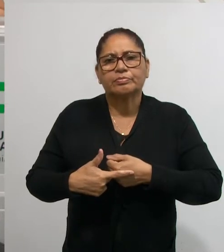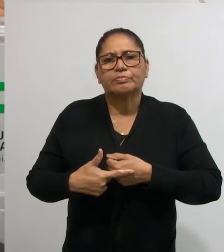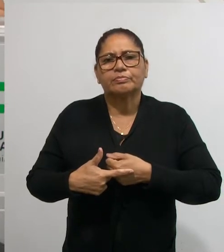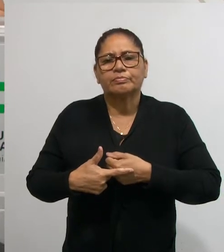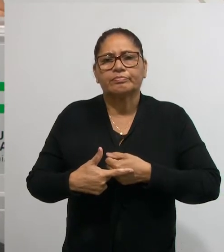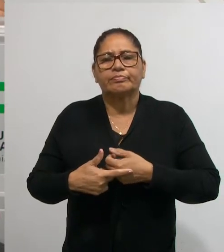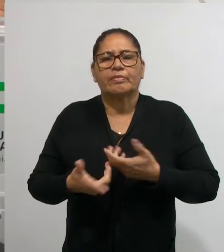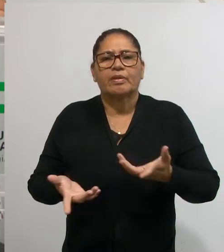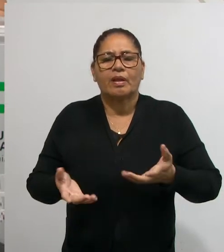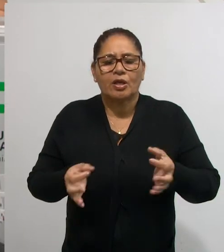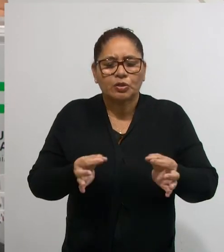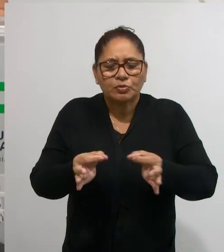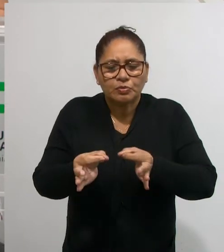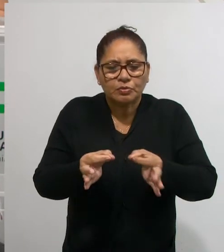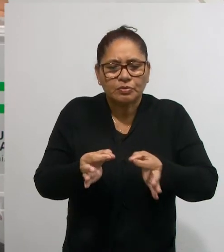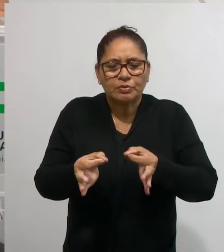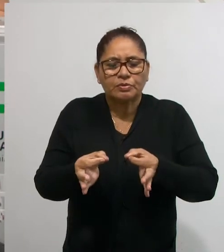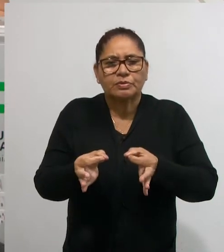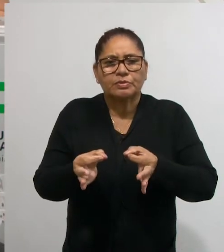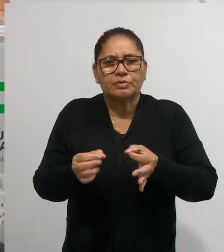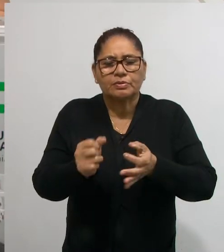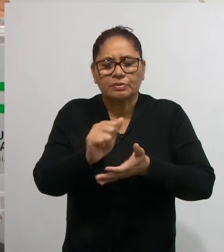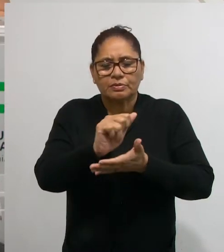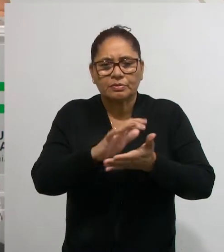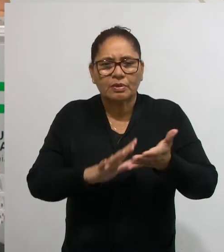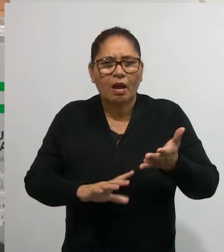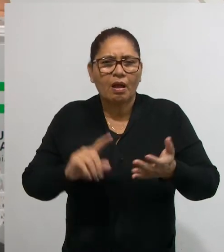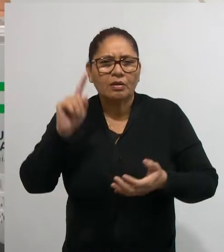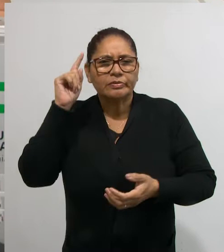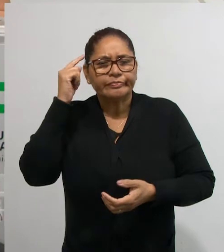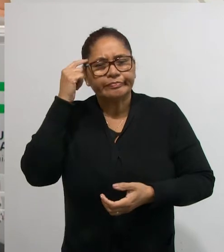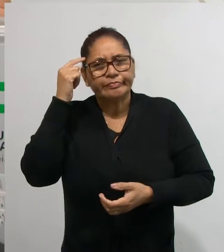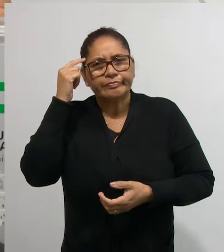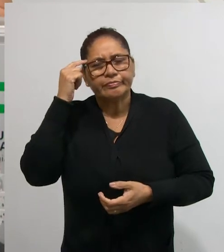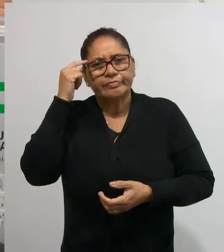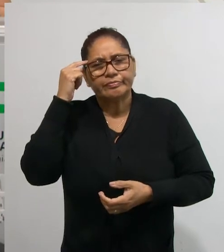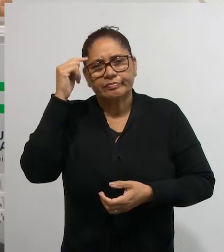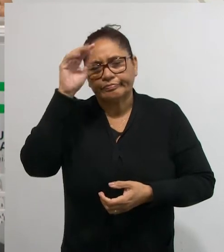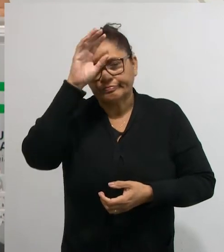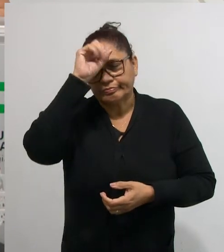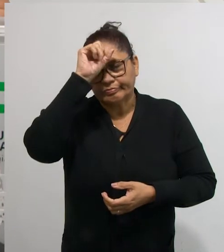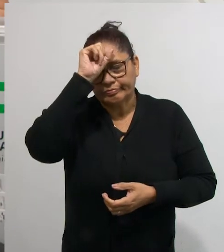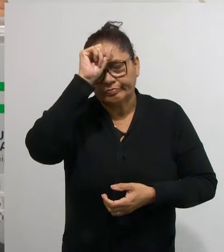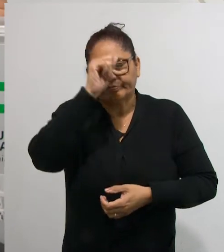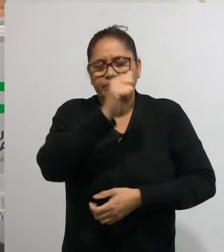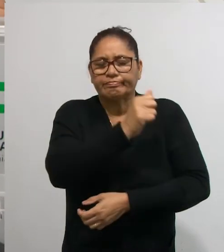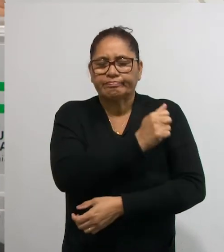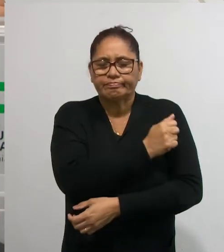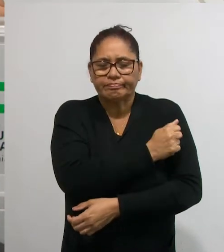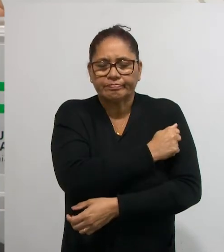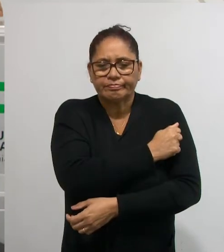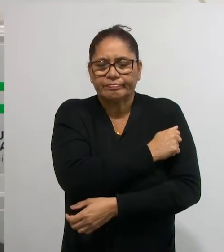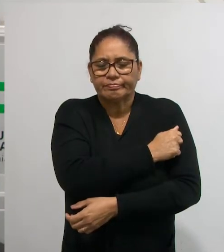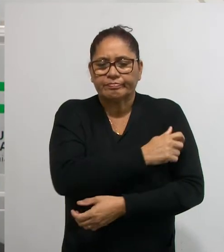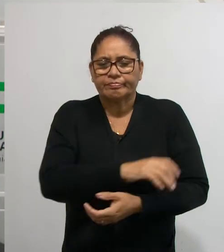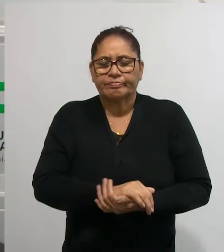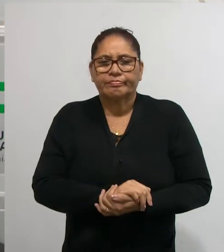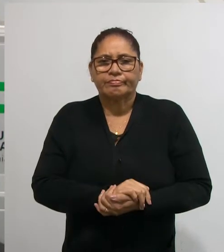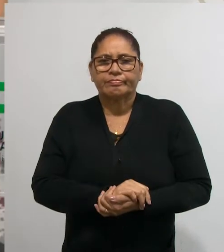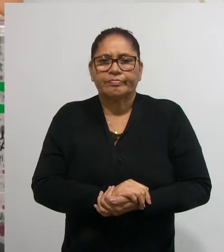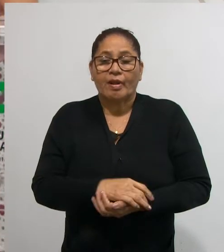sistematizar, organizar uma atividade pensada que vai proporcionar aprendizagem para esse aluno.